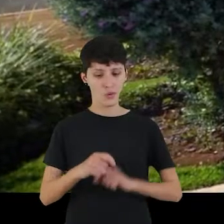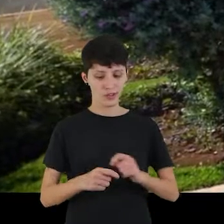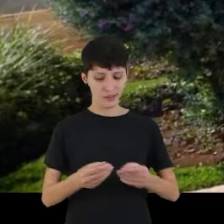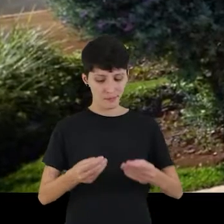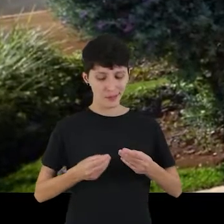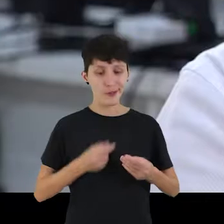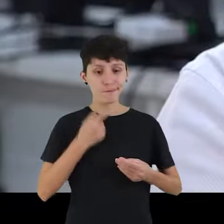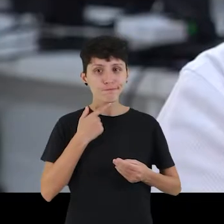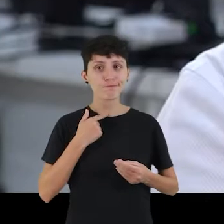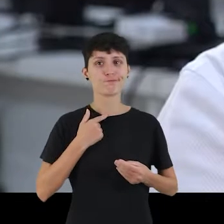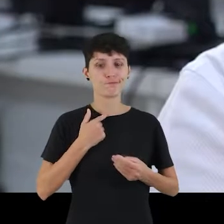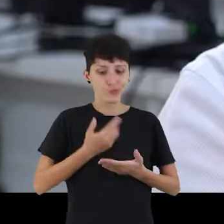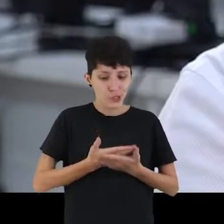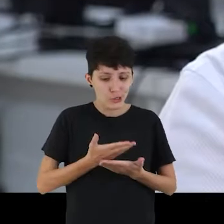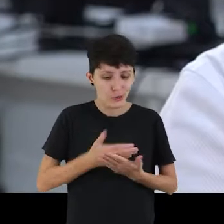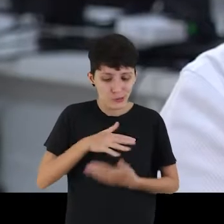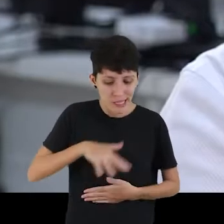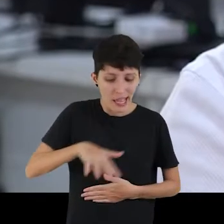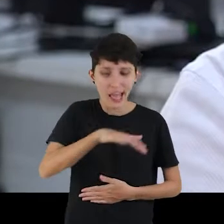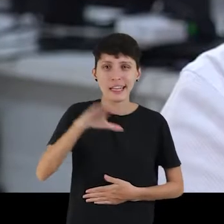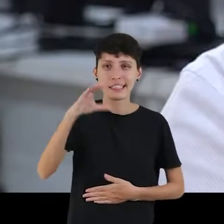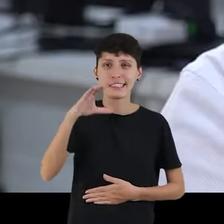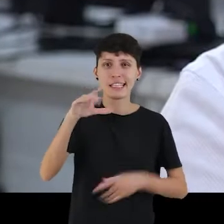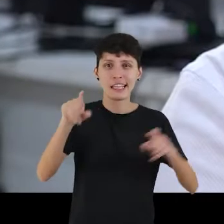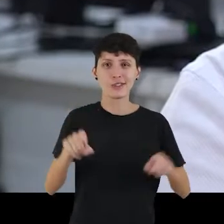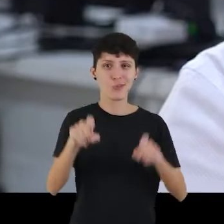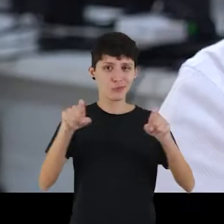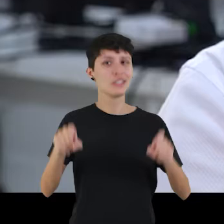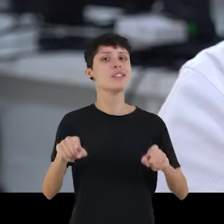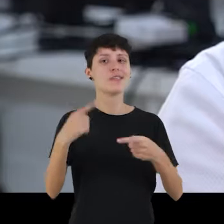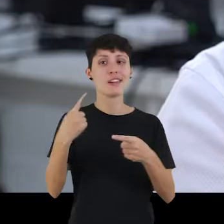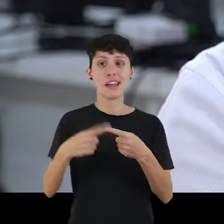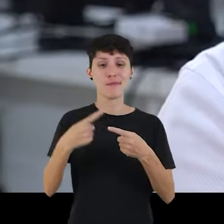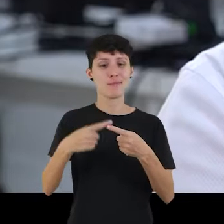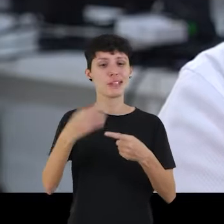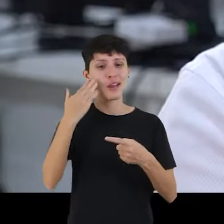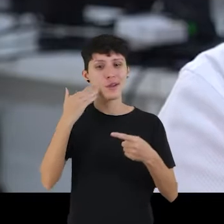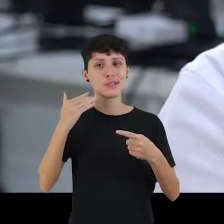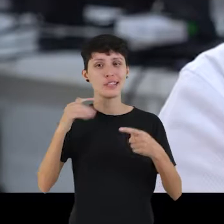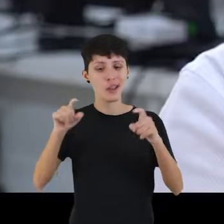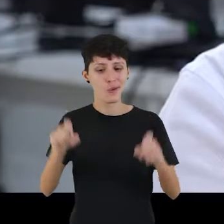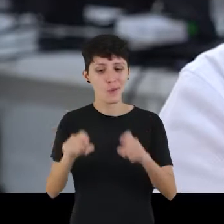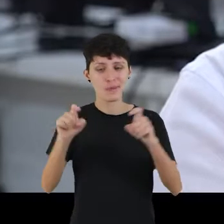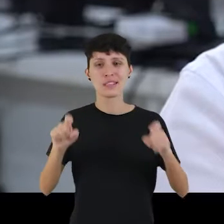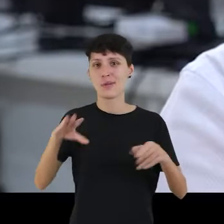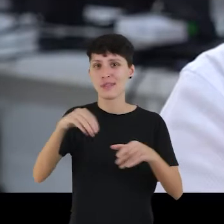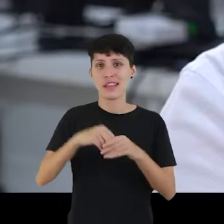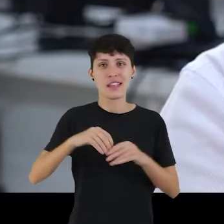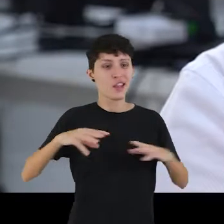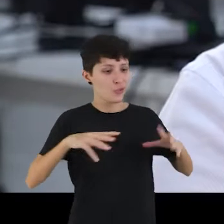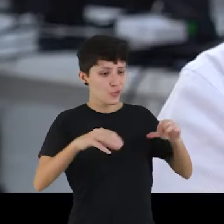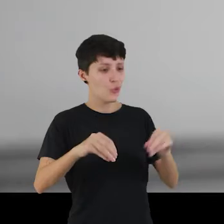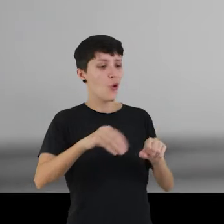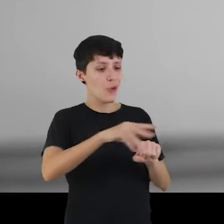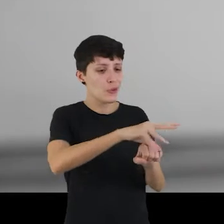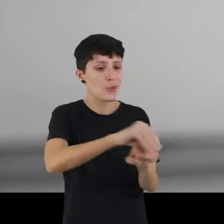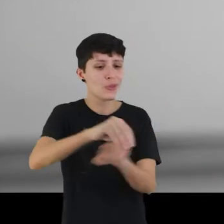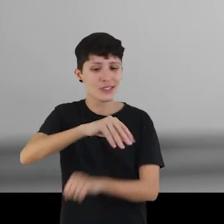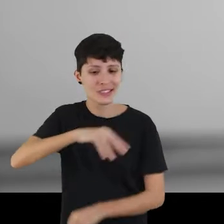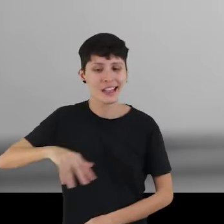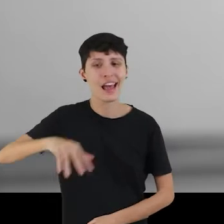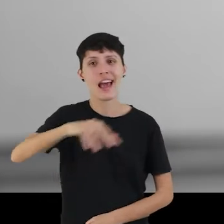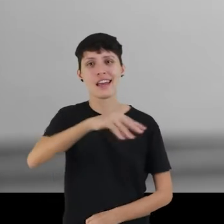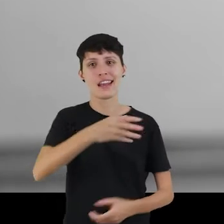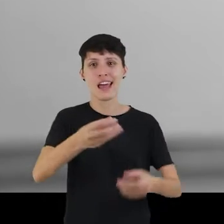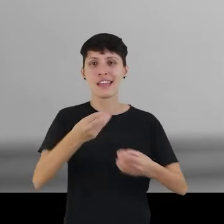O que me motivou a buscar uma formação em ciências da computação é o fato que a computação permeia todas as áreas do conhecimento, o